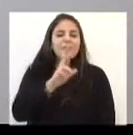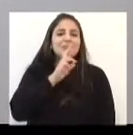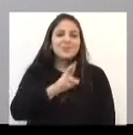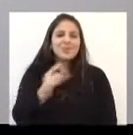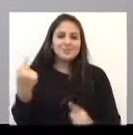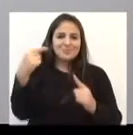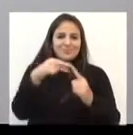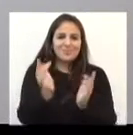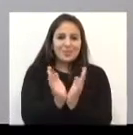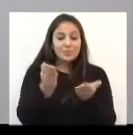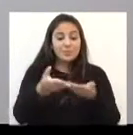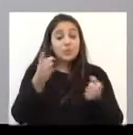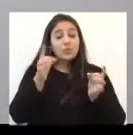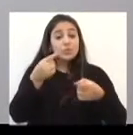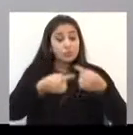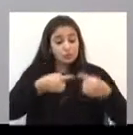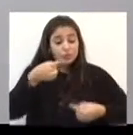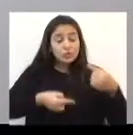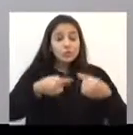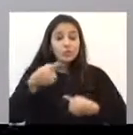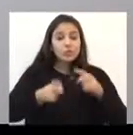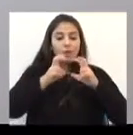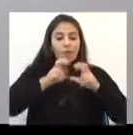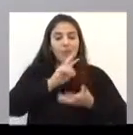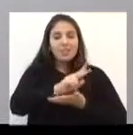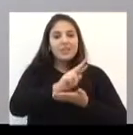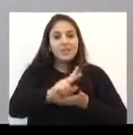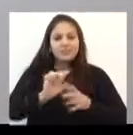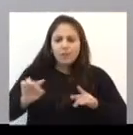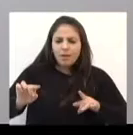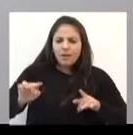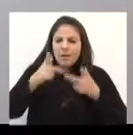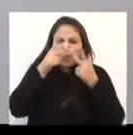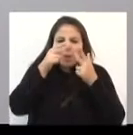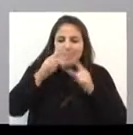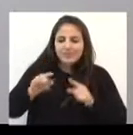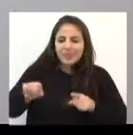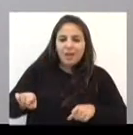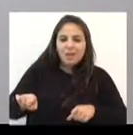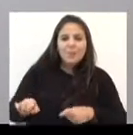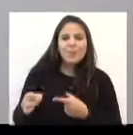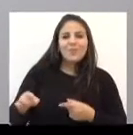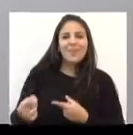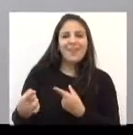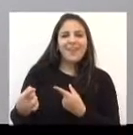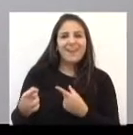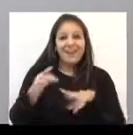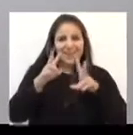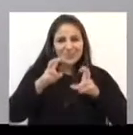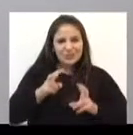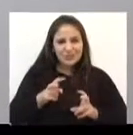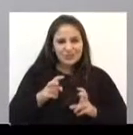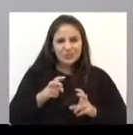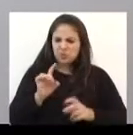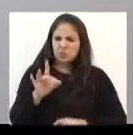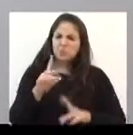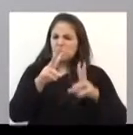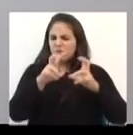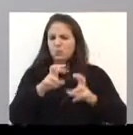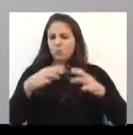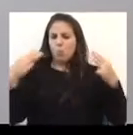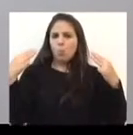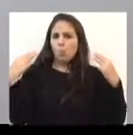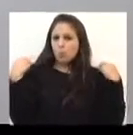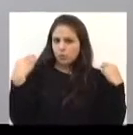comissão, ou seja, que é discutir o trânsito, que é estar provocando a todo momento esse assunto, não só pela questão do motorista, mas